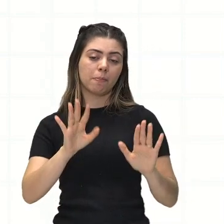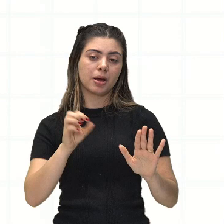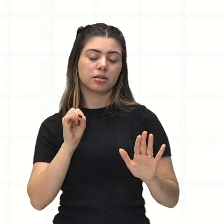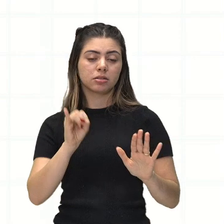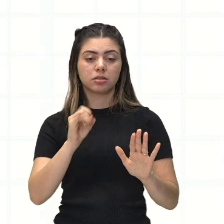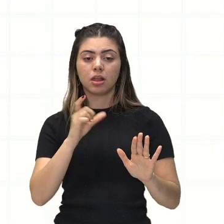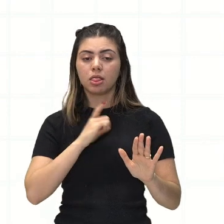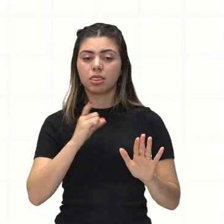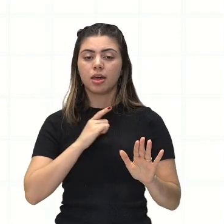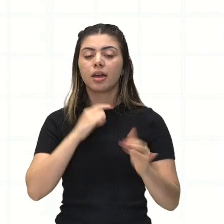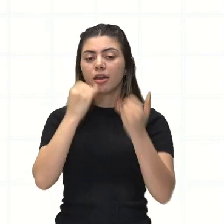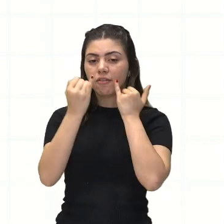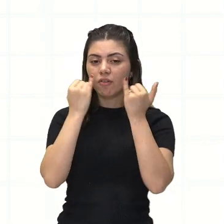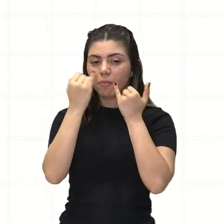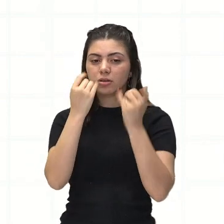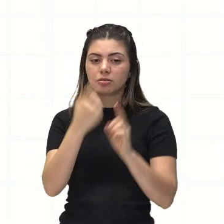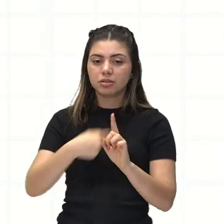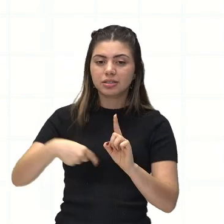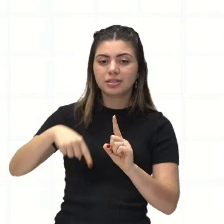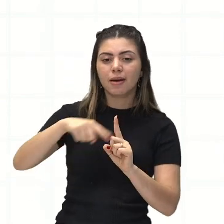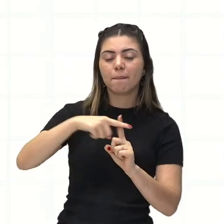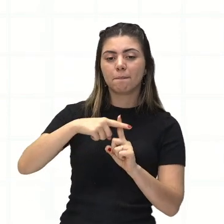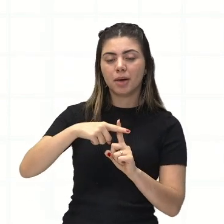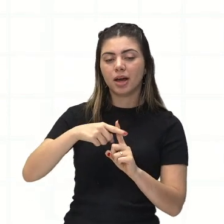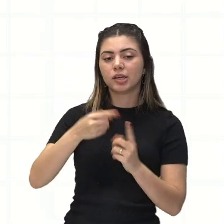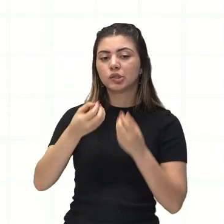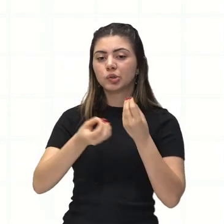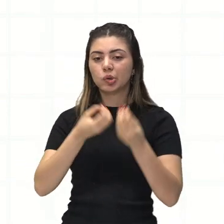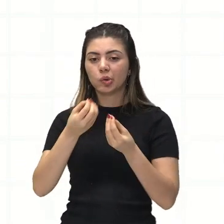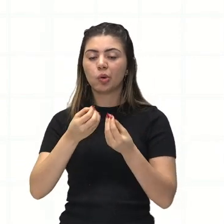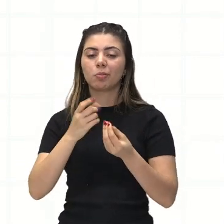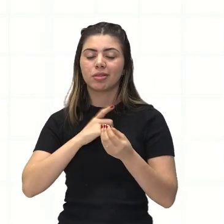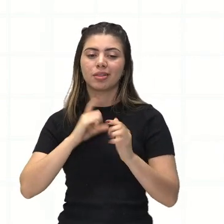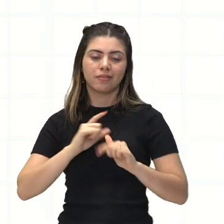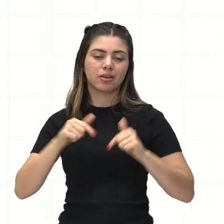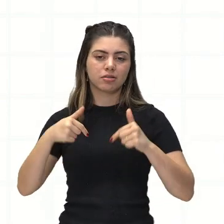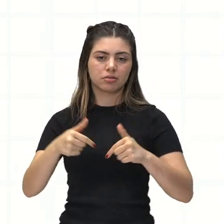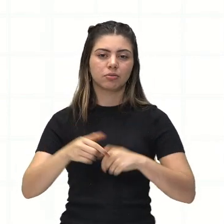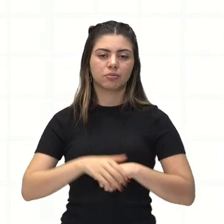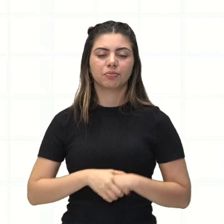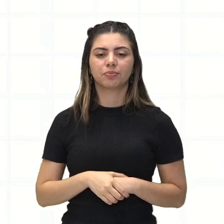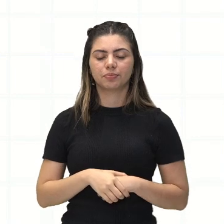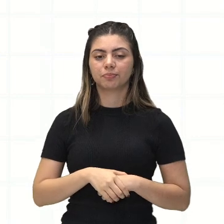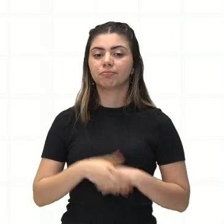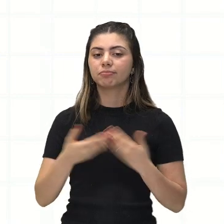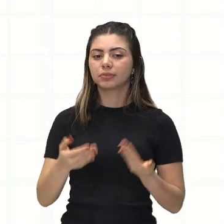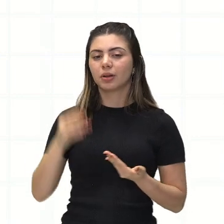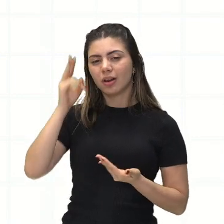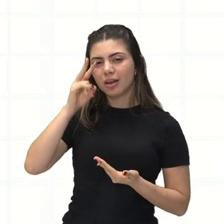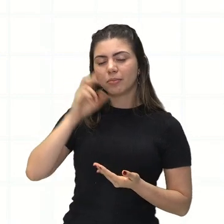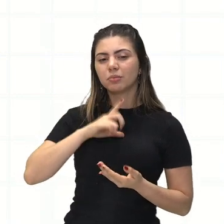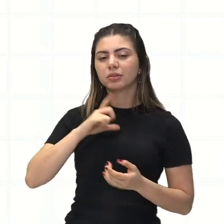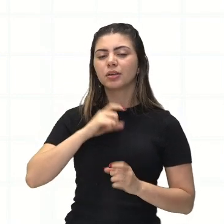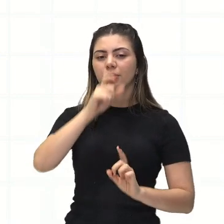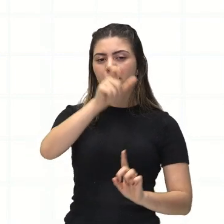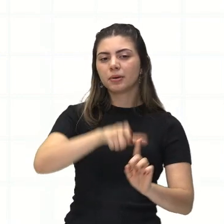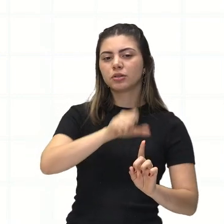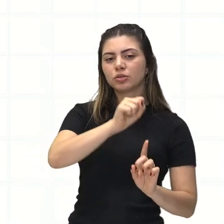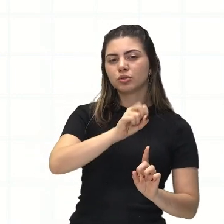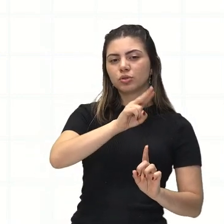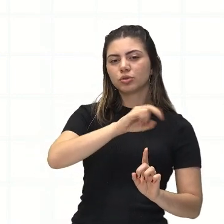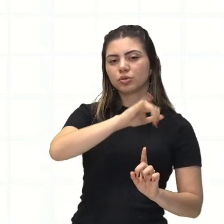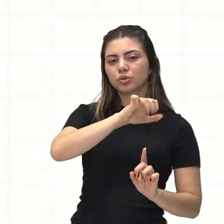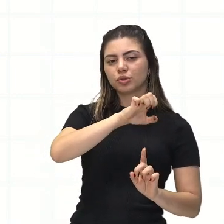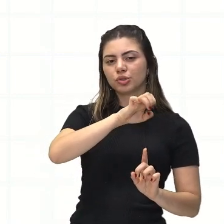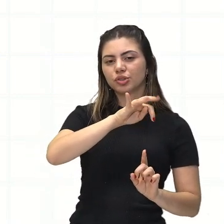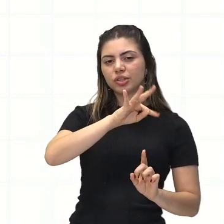vai fornecer essas informações adicionais sobre a origem ou a fonte da ação. Lembrando, eu tenho um sujeito aqui.